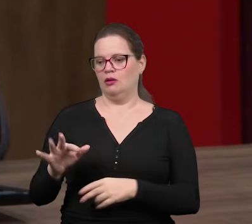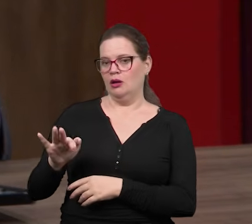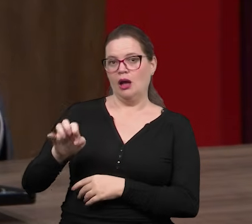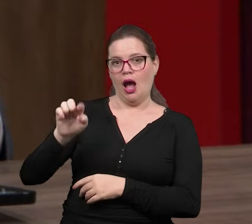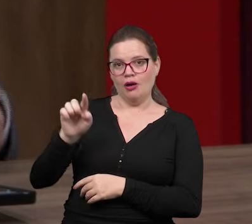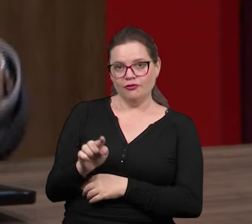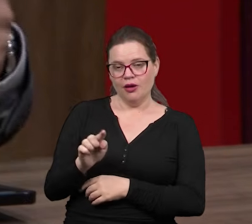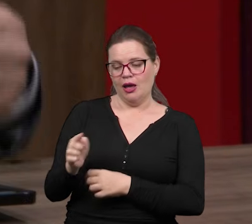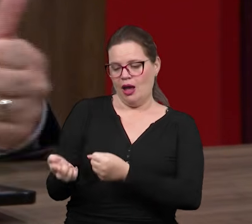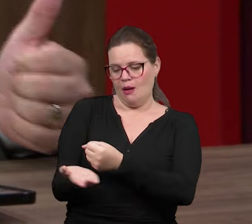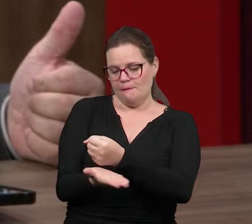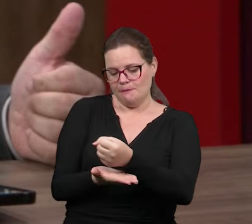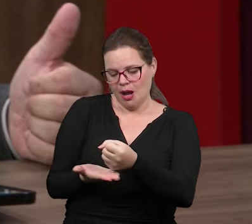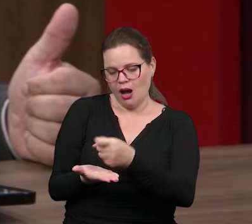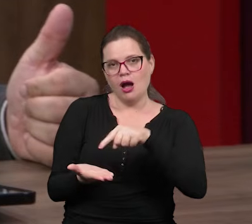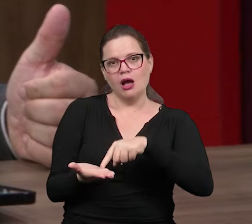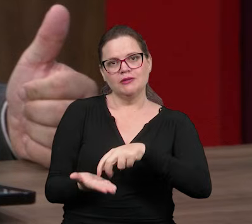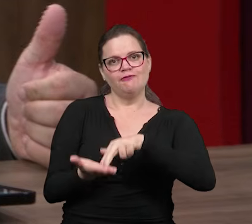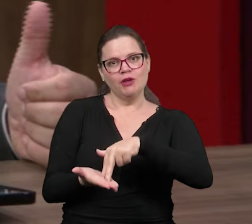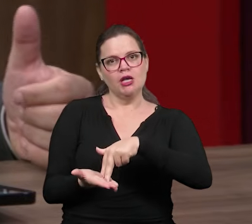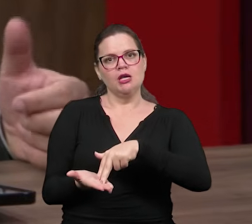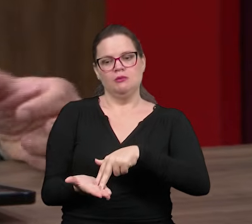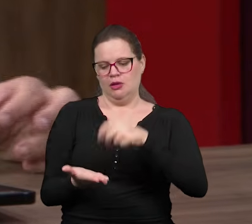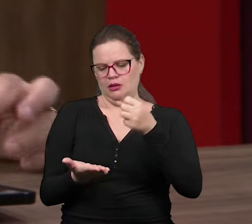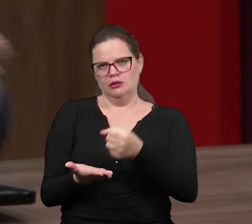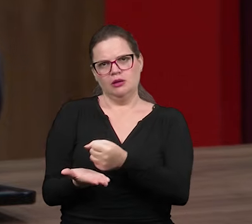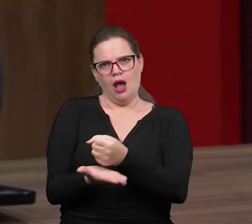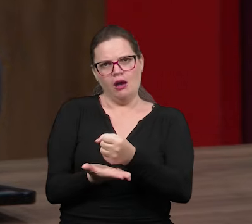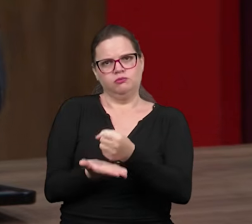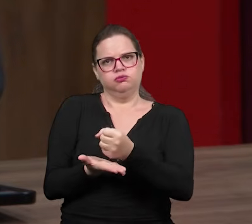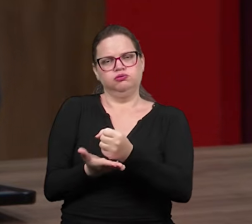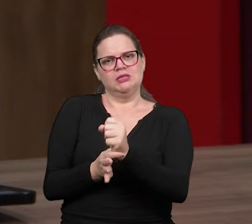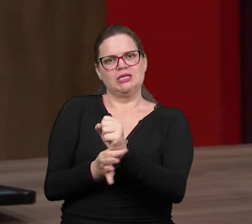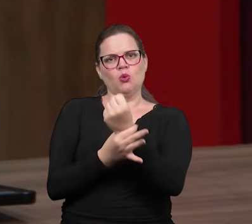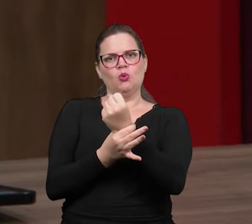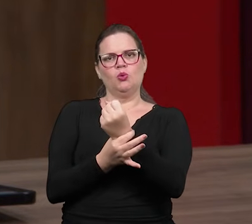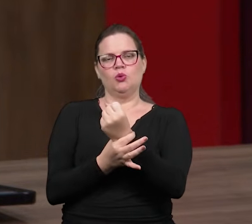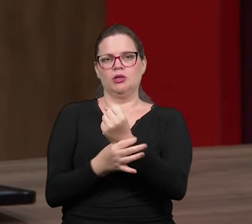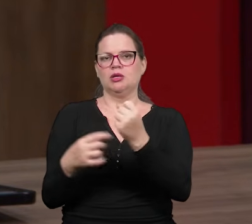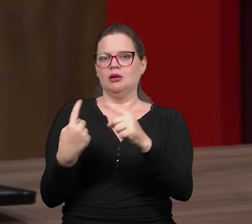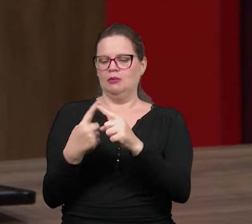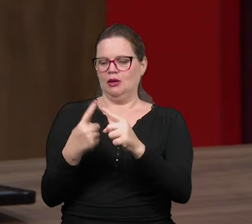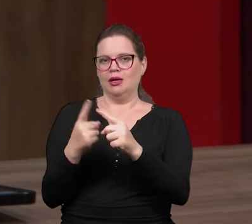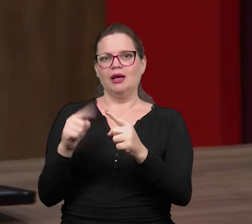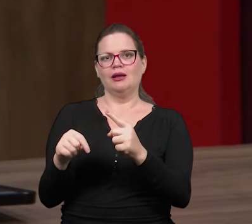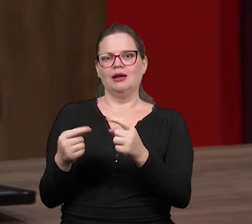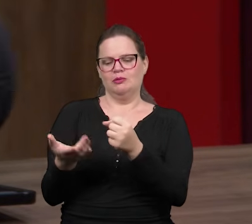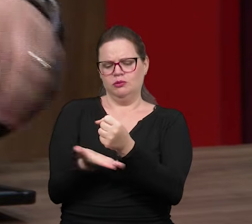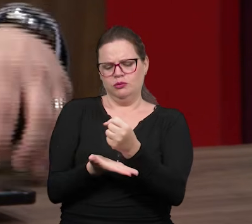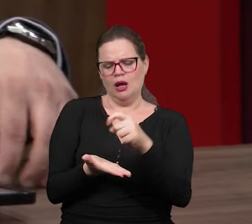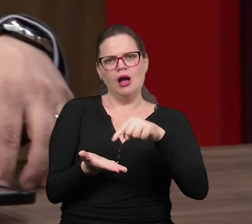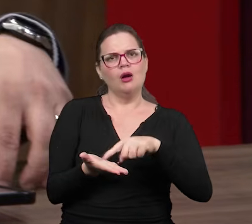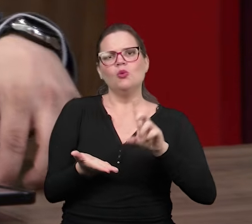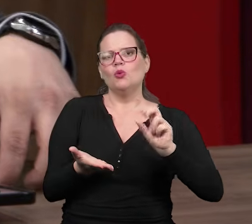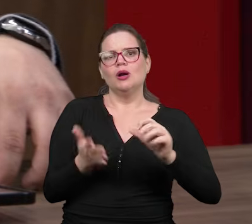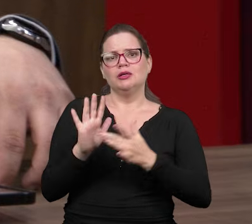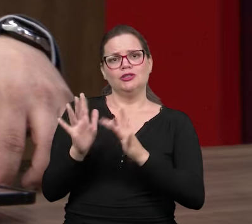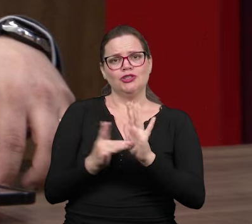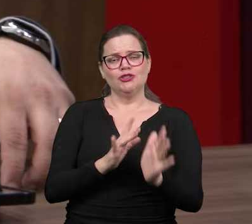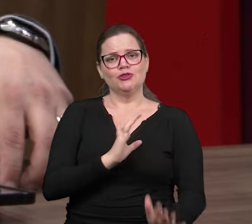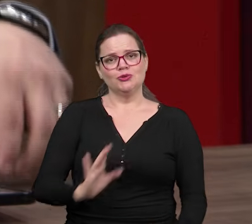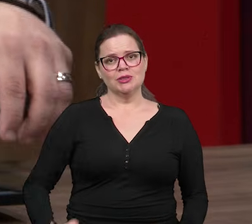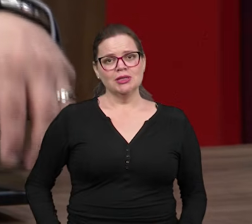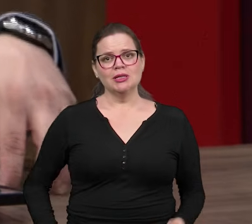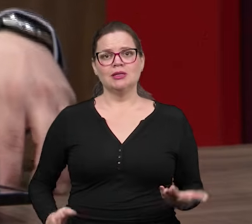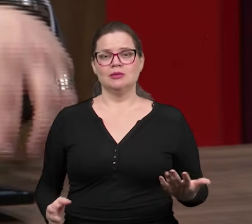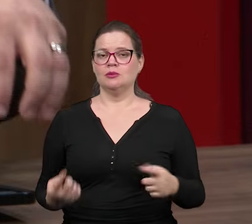no Senhor Jesus, que é uma rocha inabalável. Então como a fé está firmada em Jesus, que é uma rocha inabalável, ela também é inabalável,